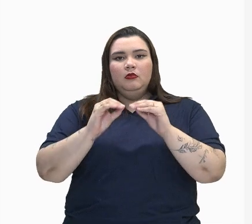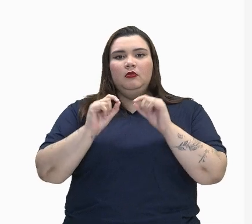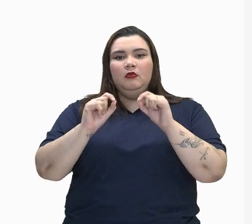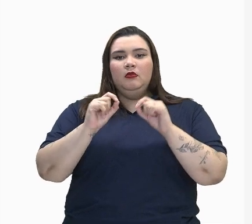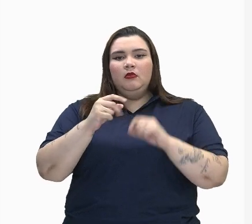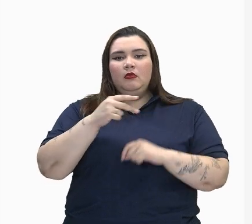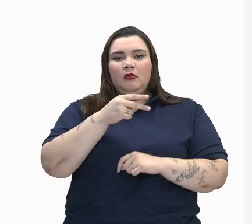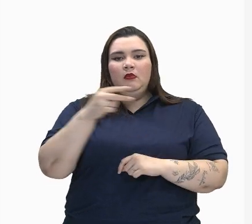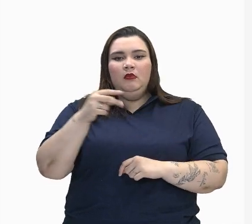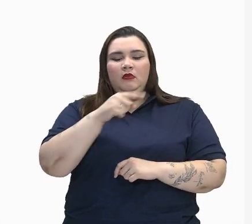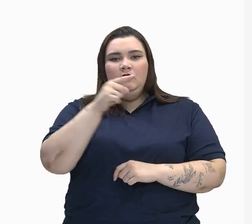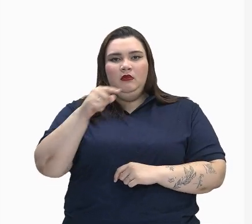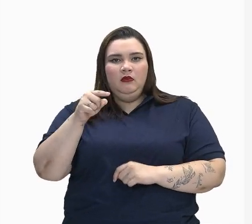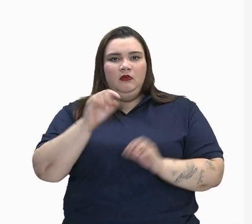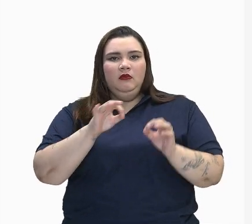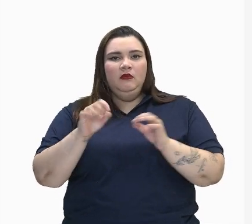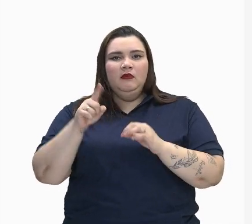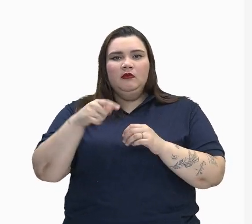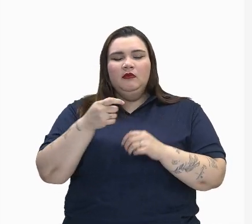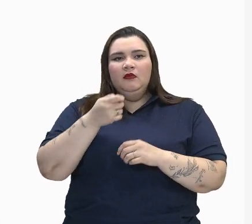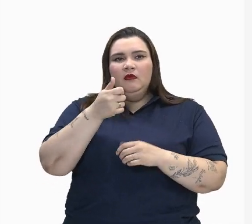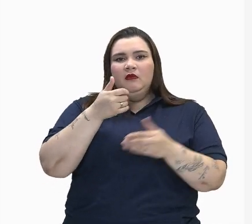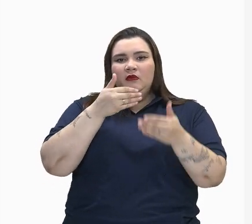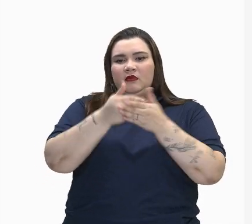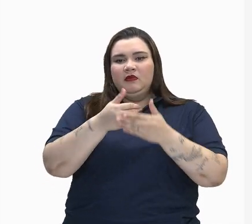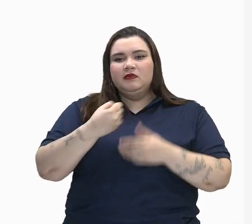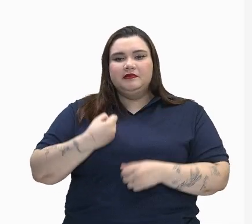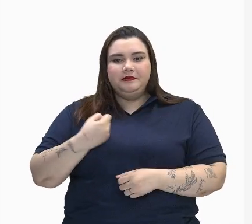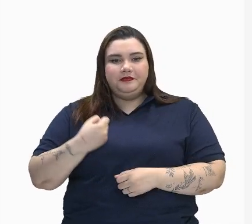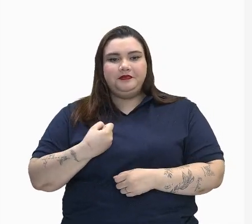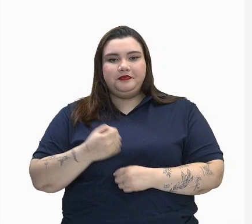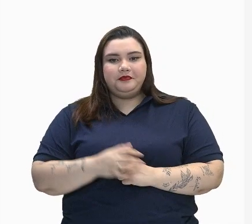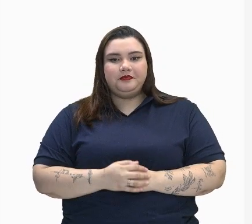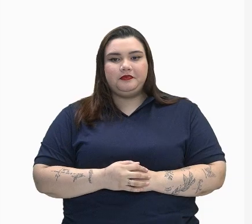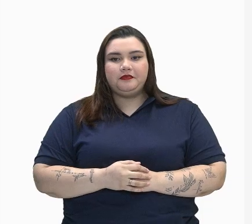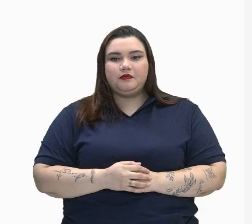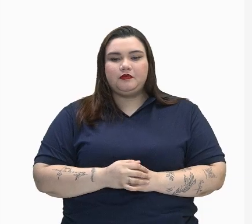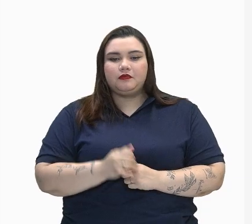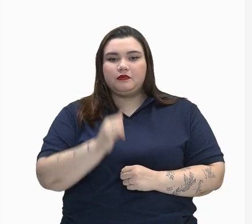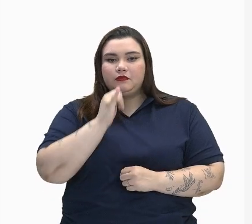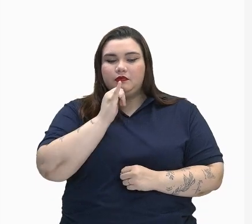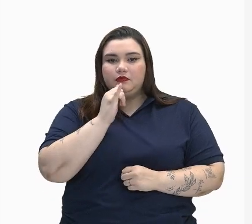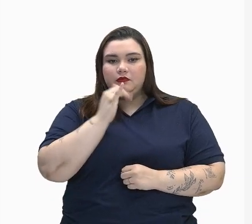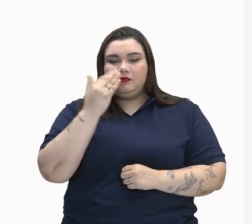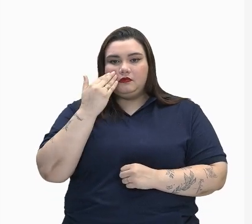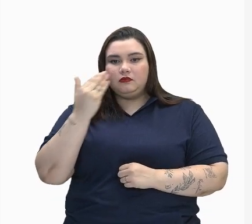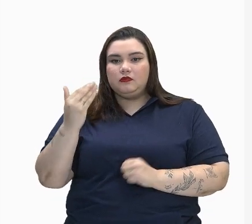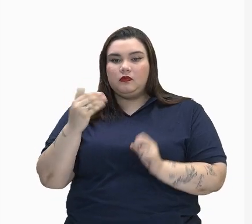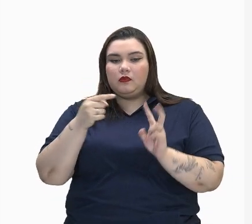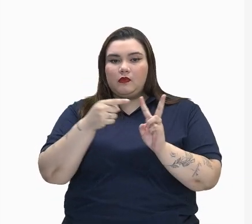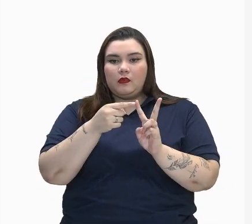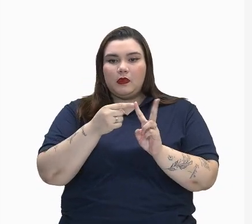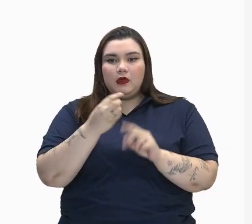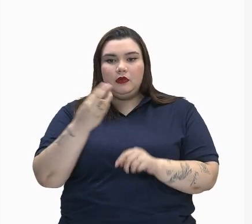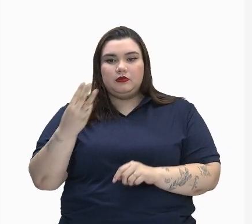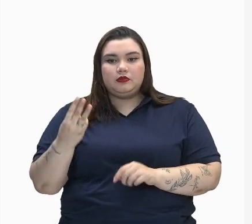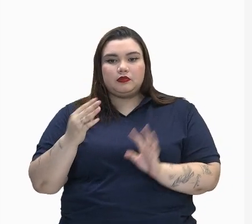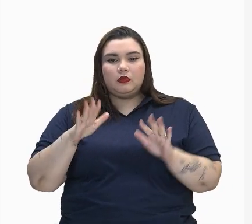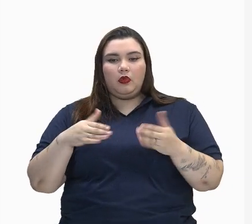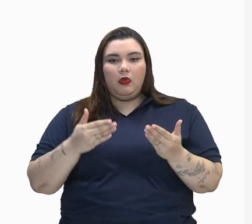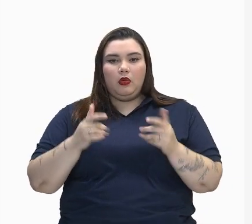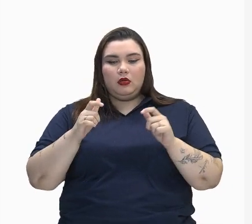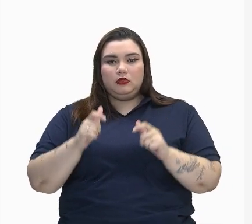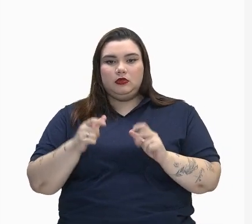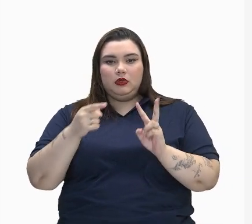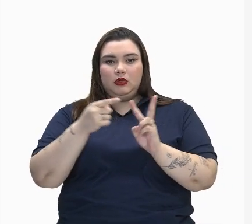tá certo? O que a gente faz, então? Vamos fazer um exemplo. Observe aqui, nós temos a raiz de 3. Qual é a localização